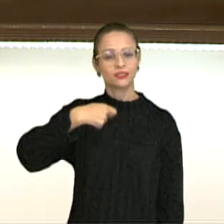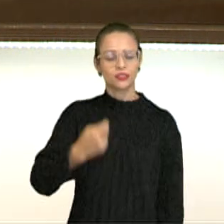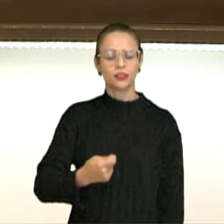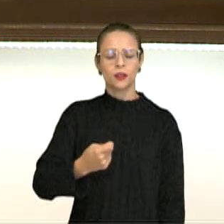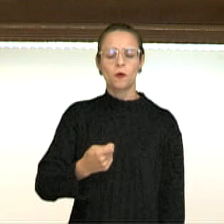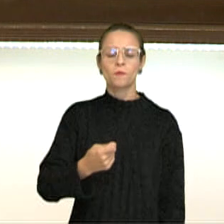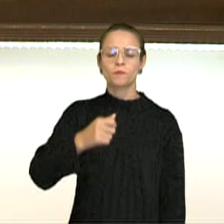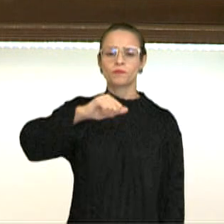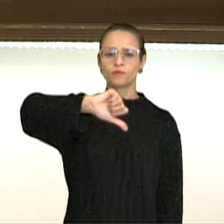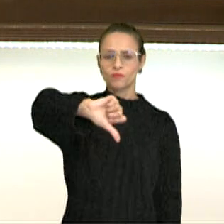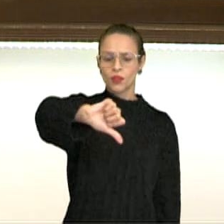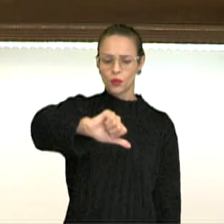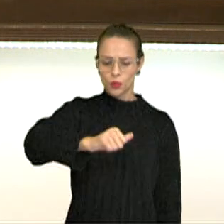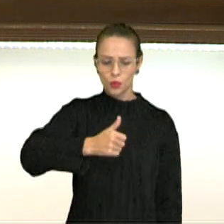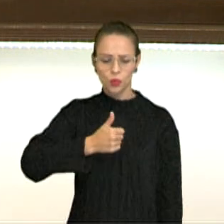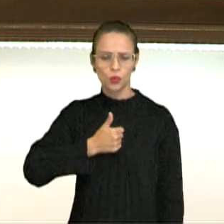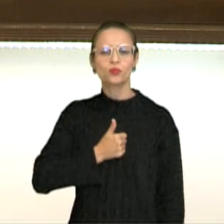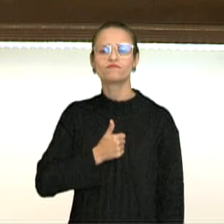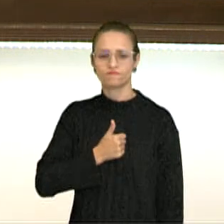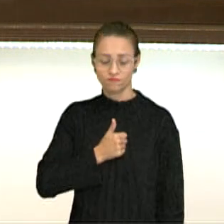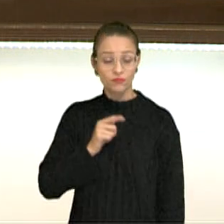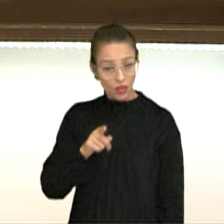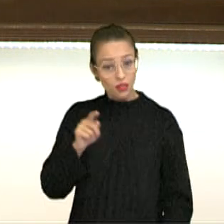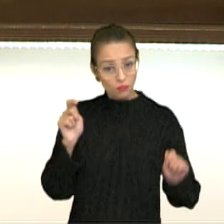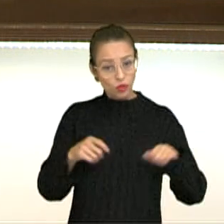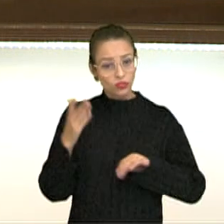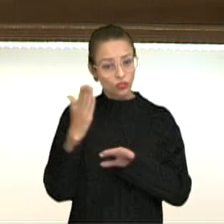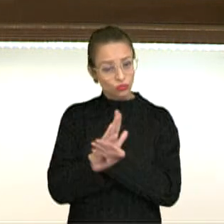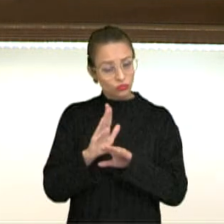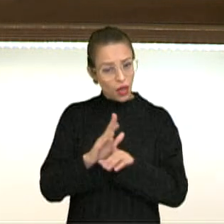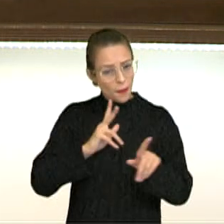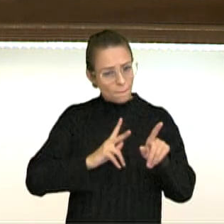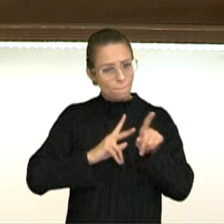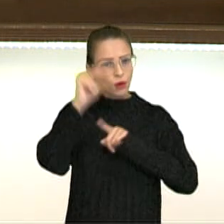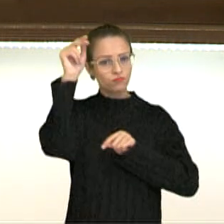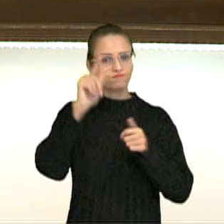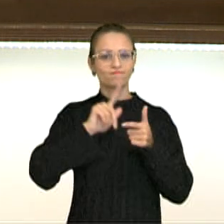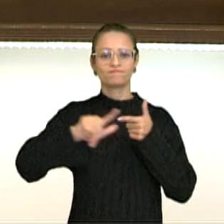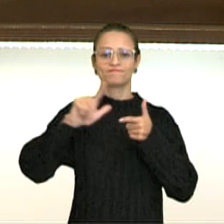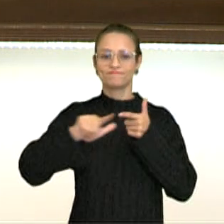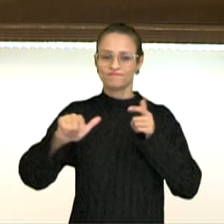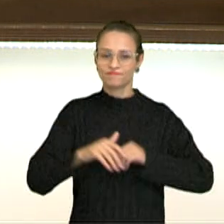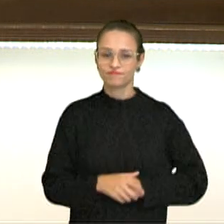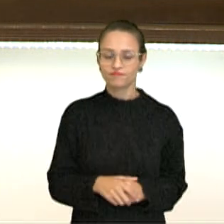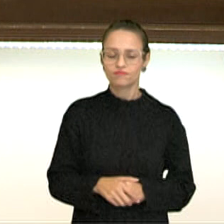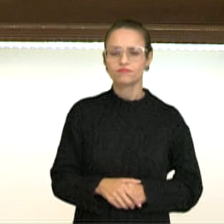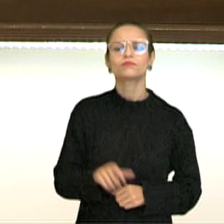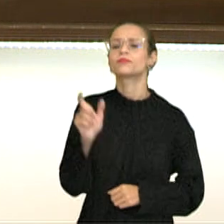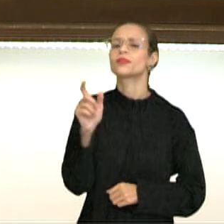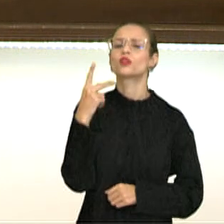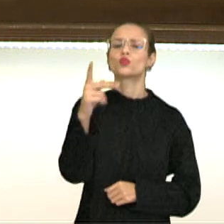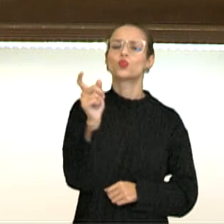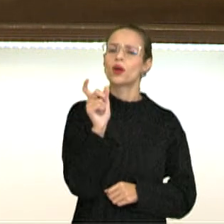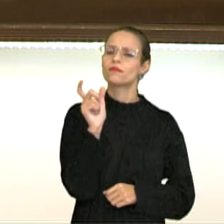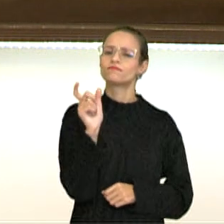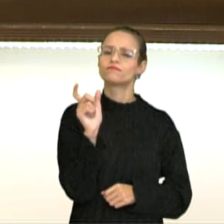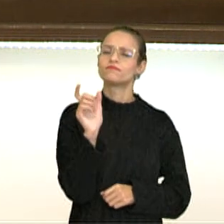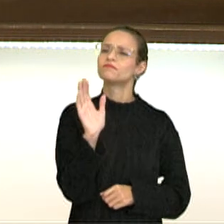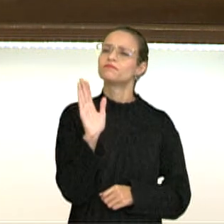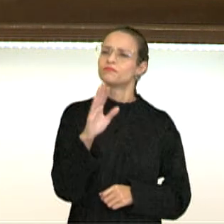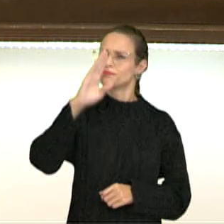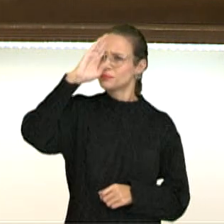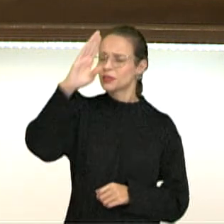uma palavra que pode te ajudar a superar os seus problemas. Então, se alguém te perguntar qual é a sua